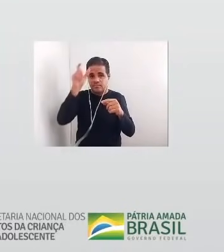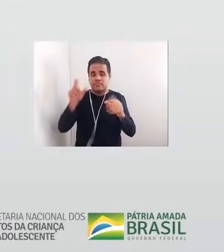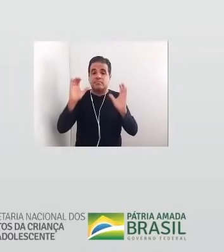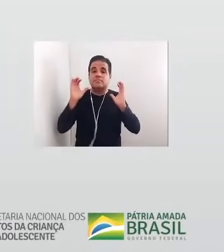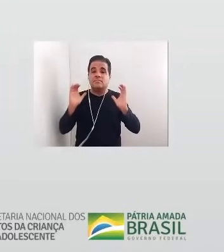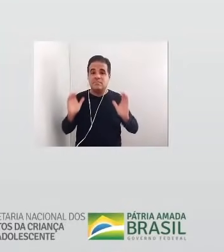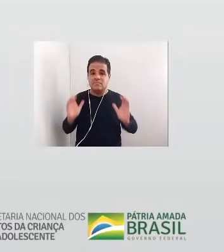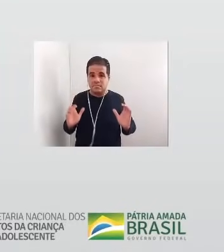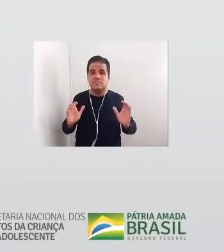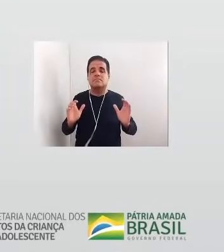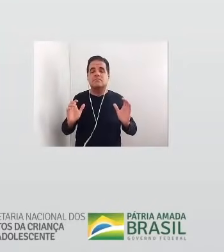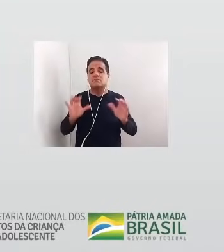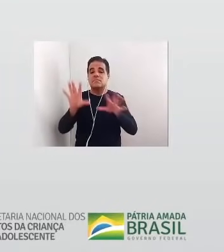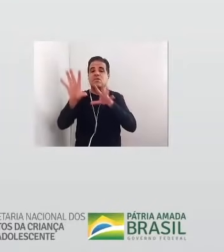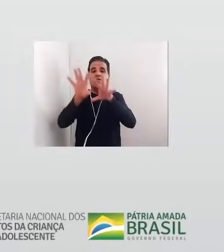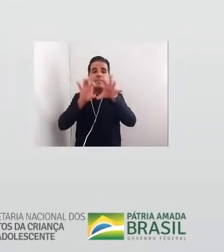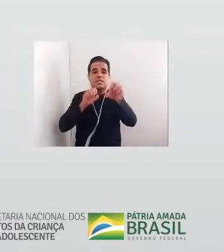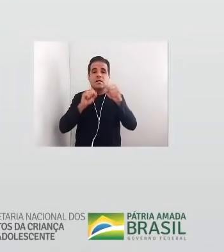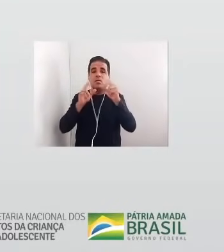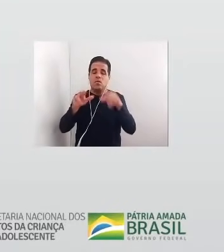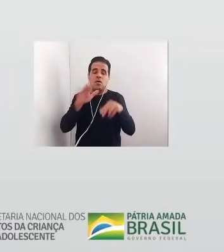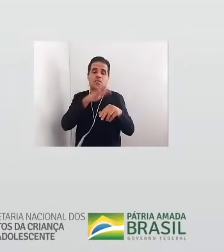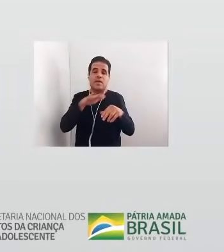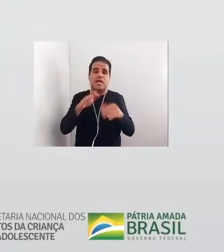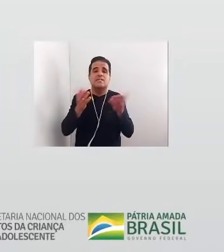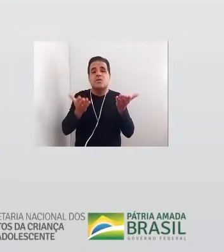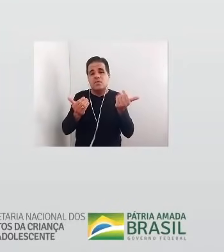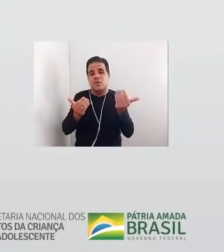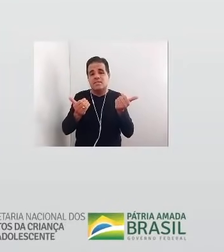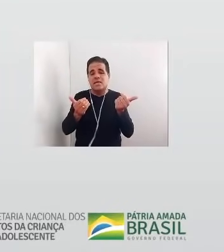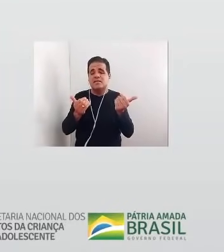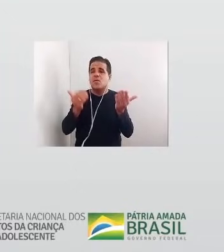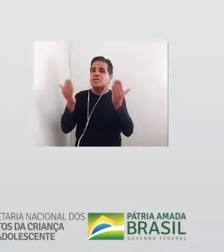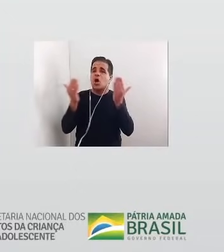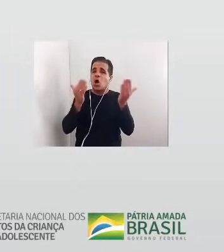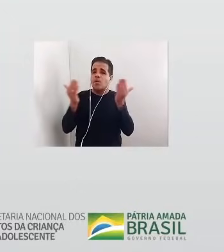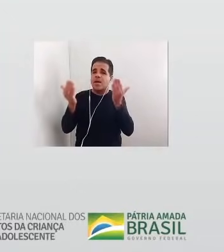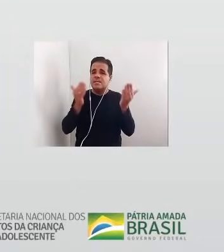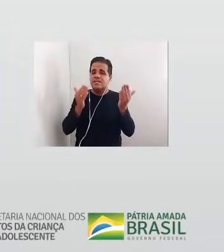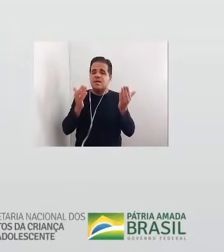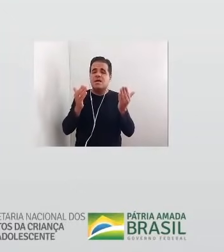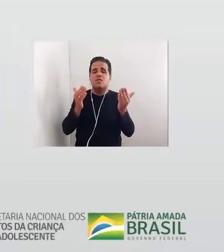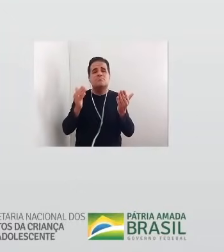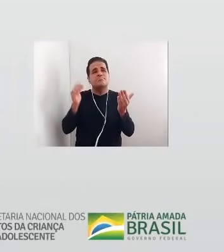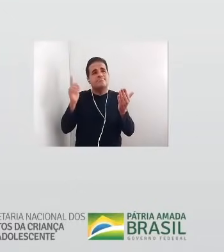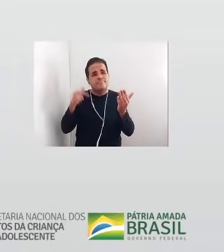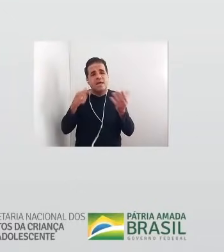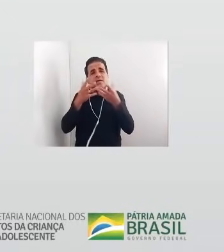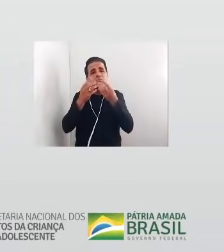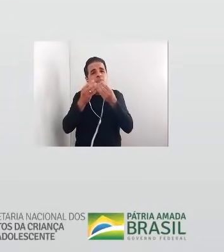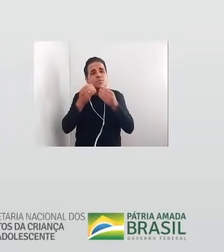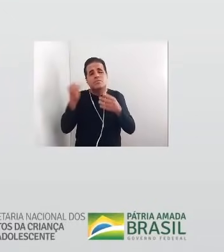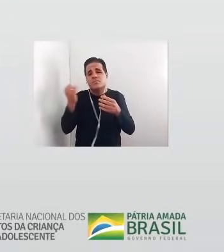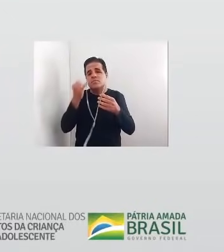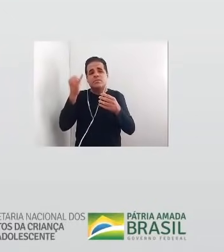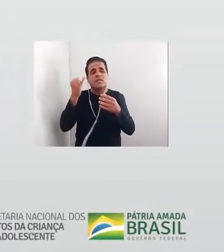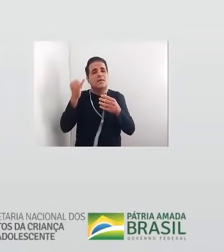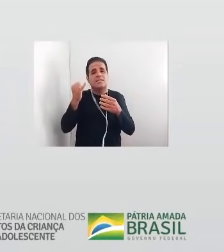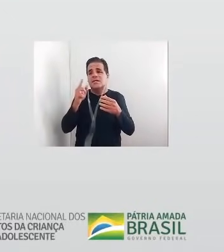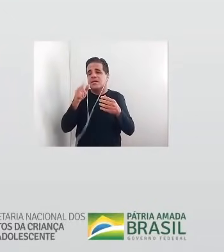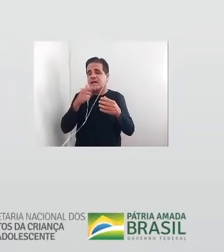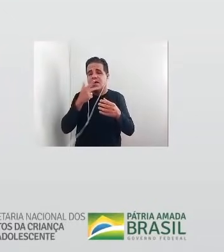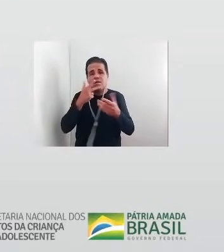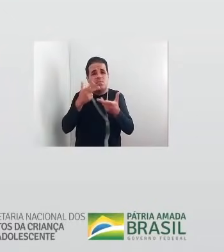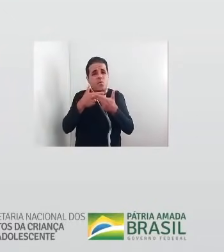condição peculiar de formação, como a criança e o adolescente. Então, essa comparação, na minha concepção, é muitíssimo ignorante, é uma